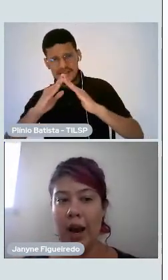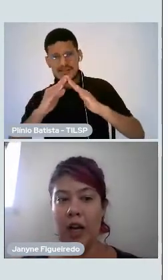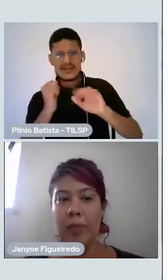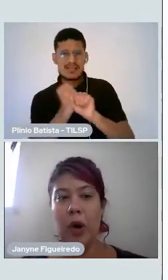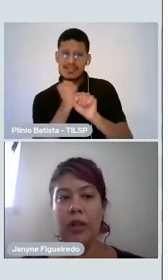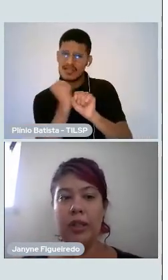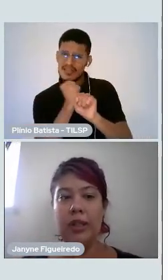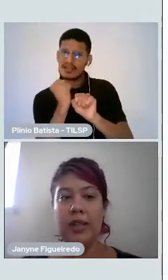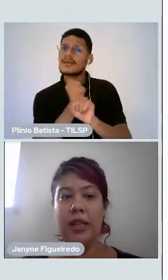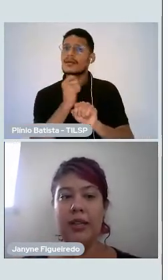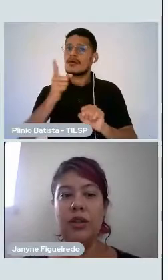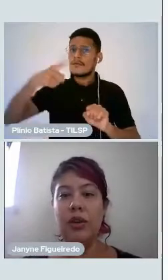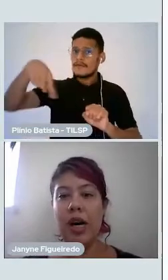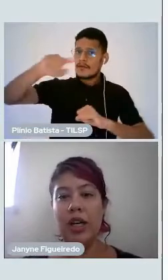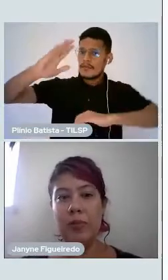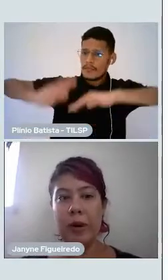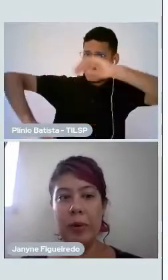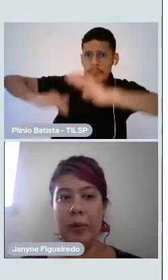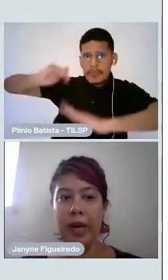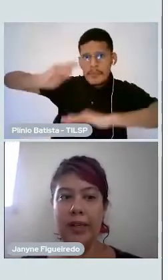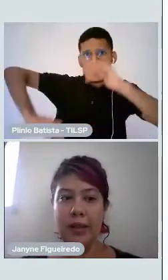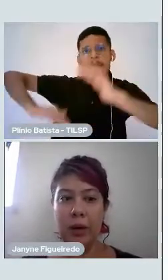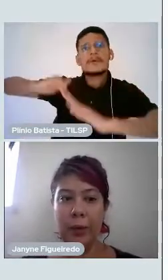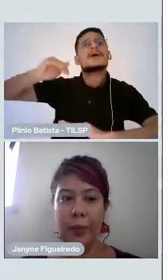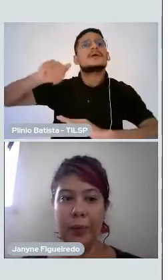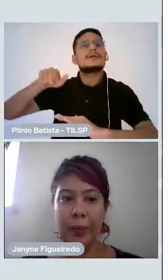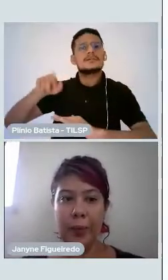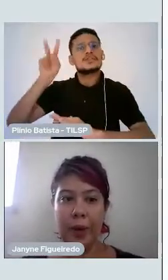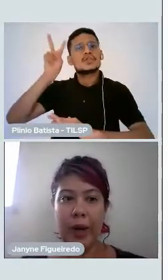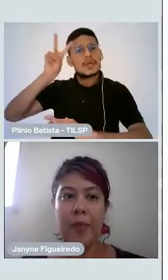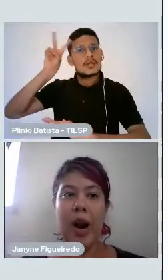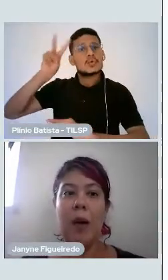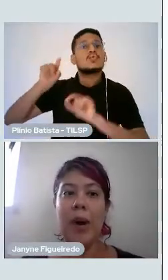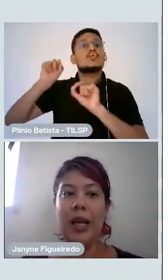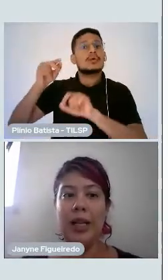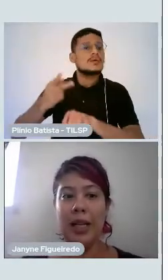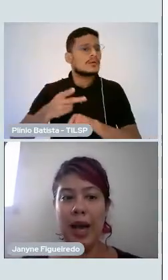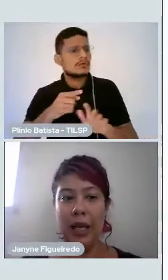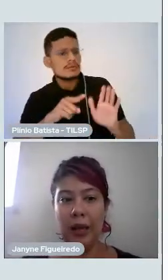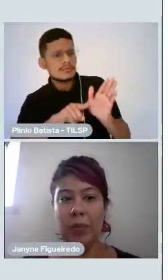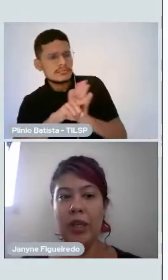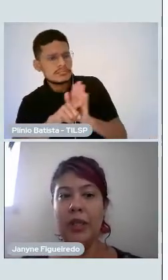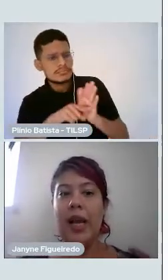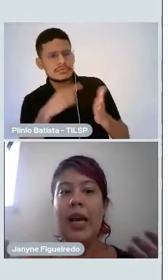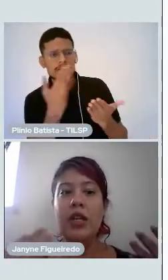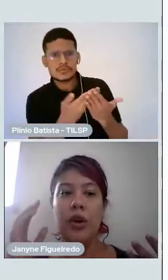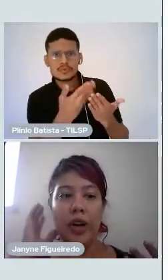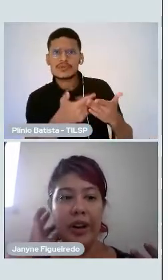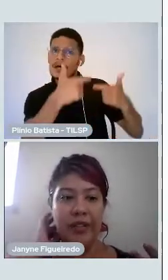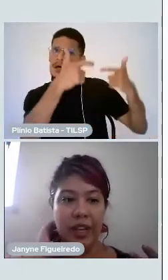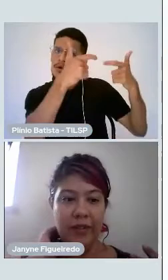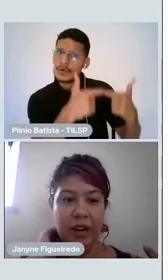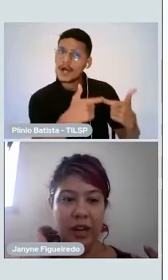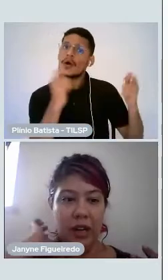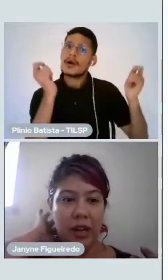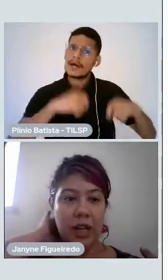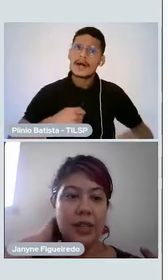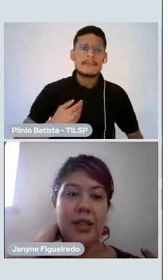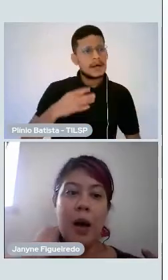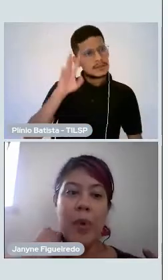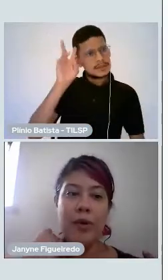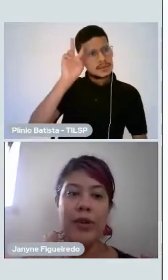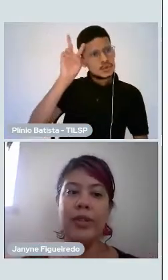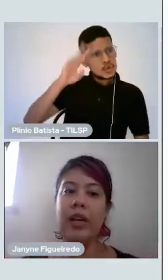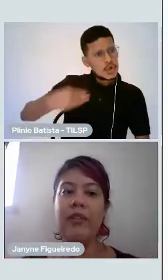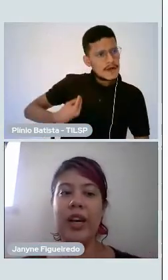qual era a importância desses lugares para a população, para a partir daí manter a história viva